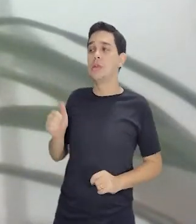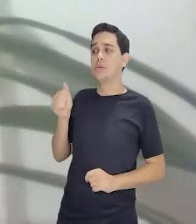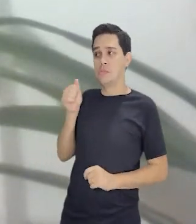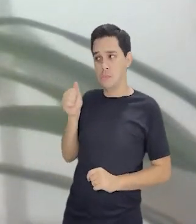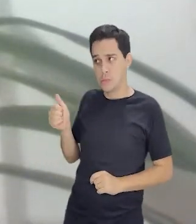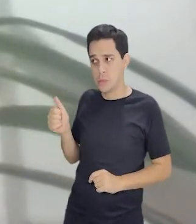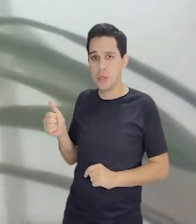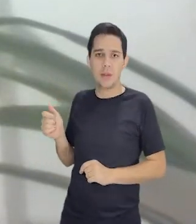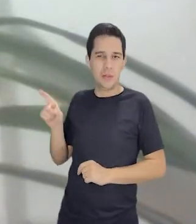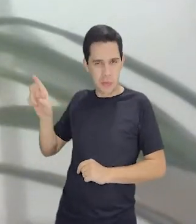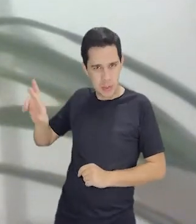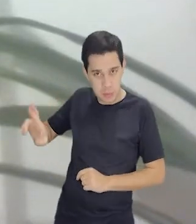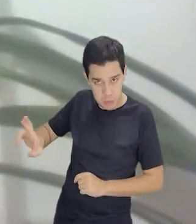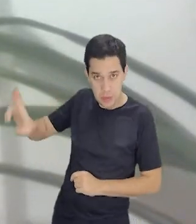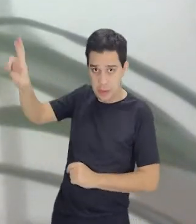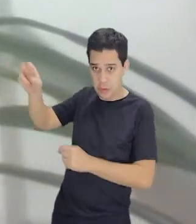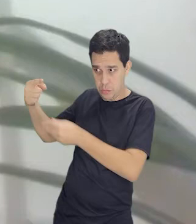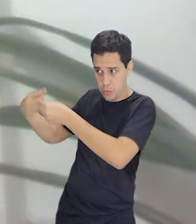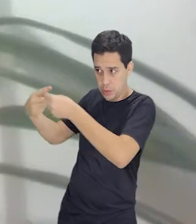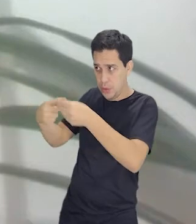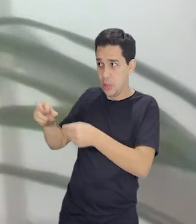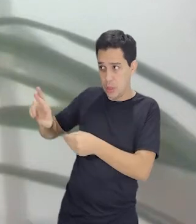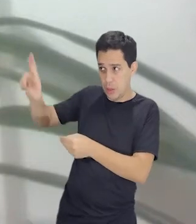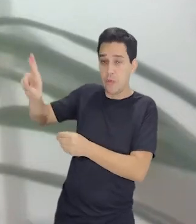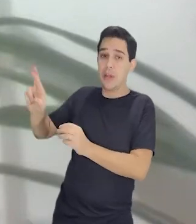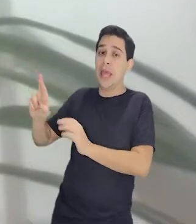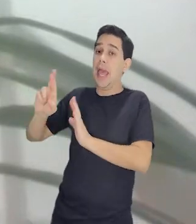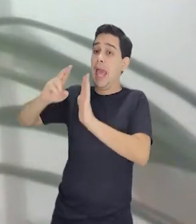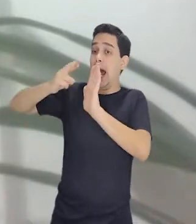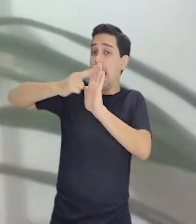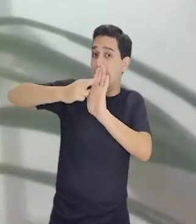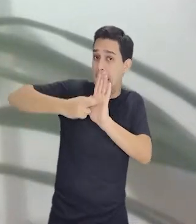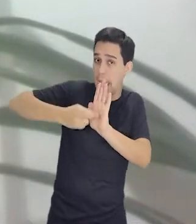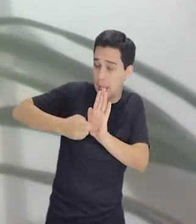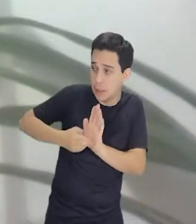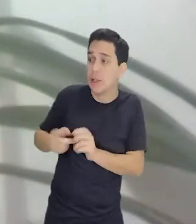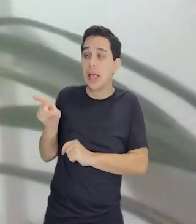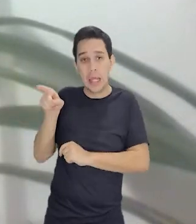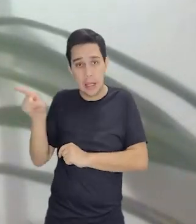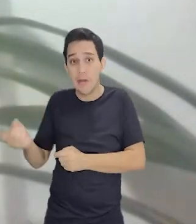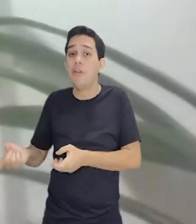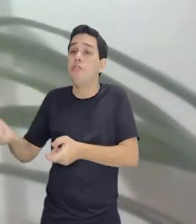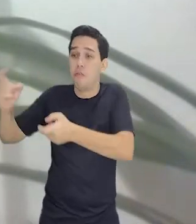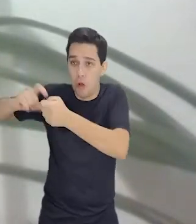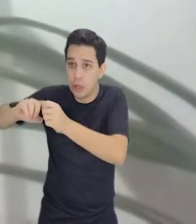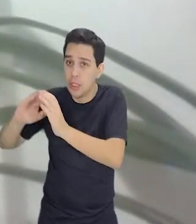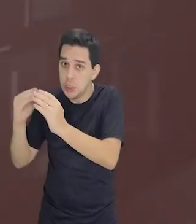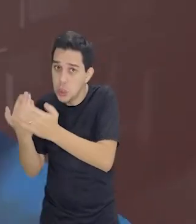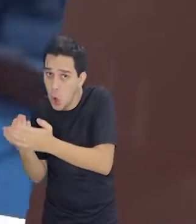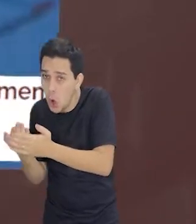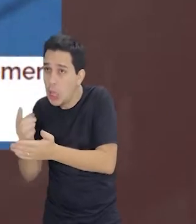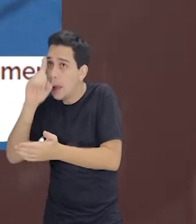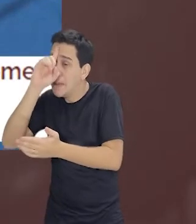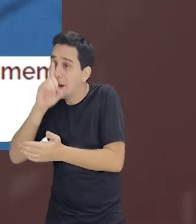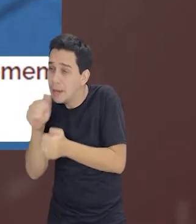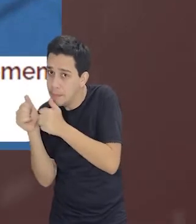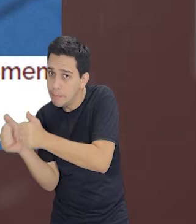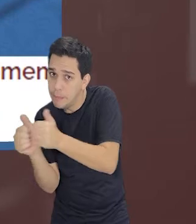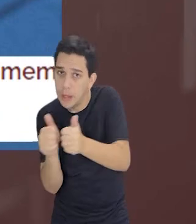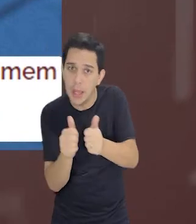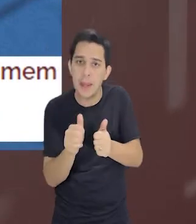gestor, ou seja, ele próprio editou uma regra determinando a retomada das aulas em bandeira amarela e o descumprimento, que o